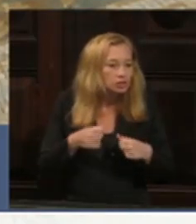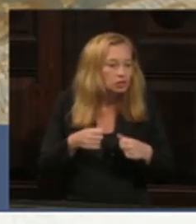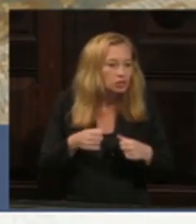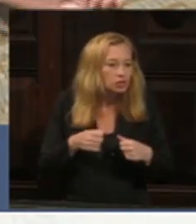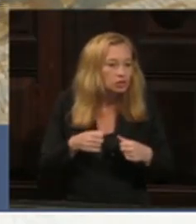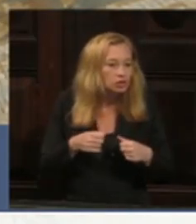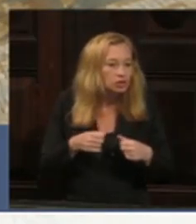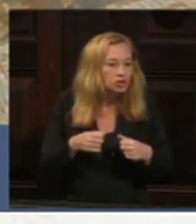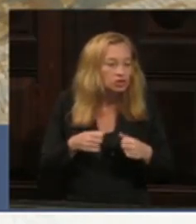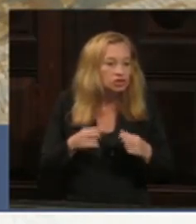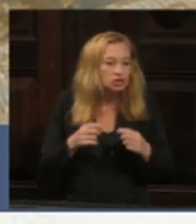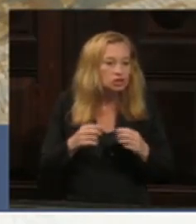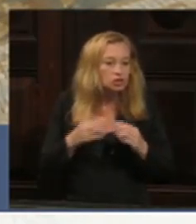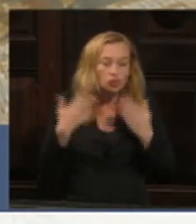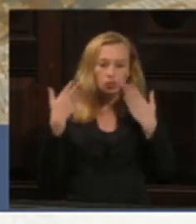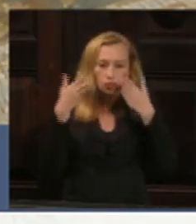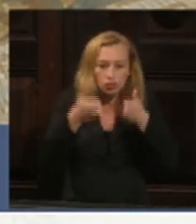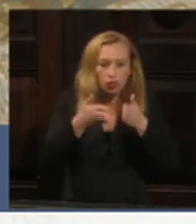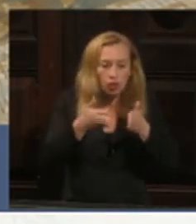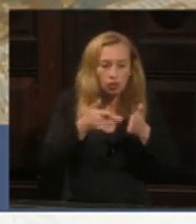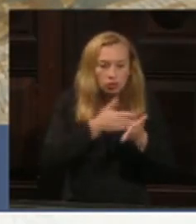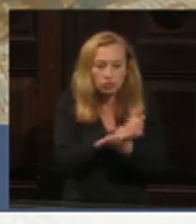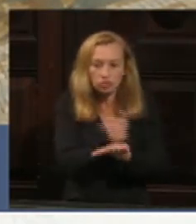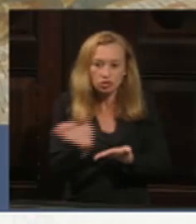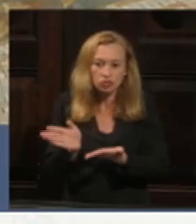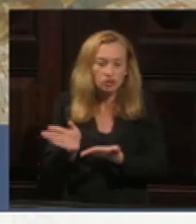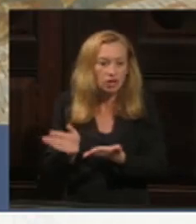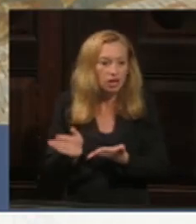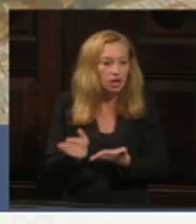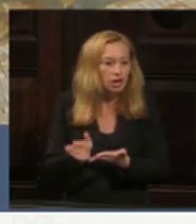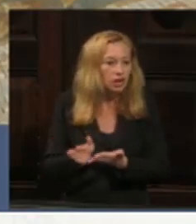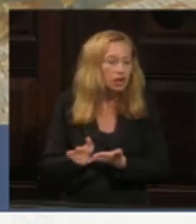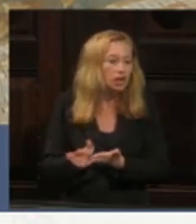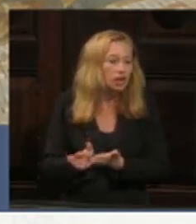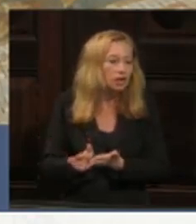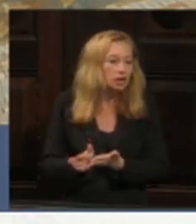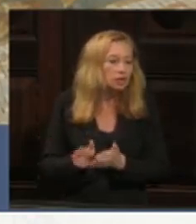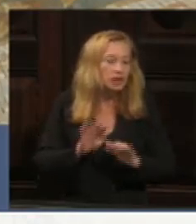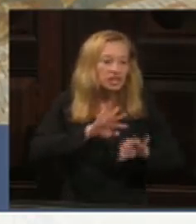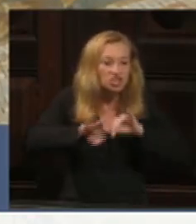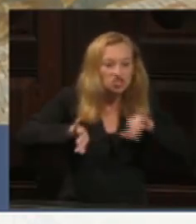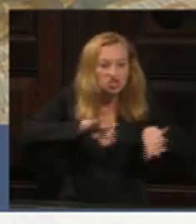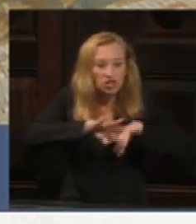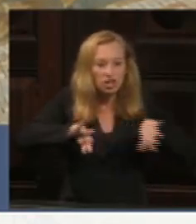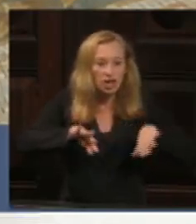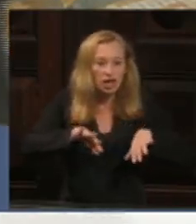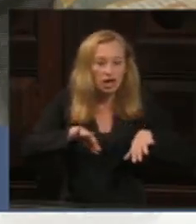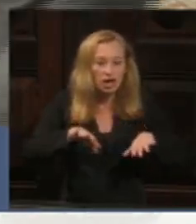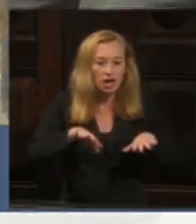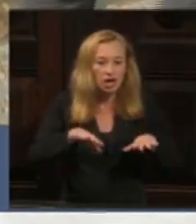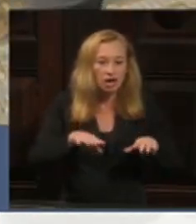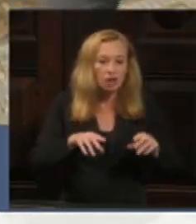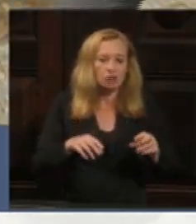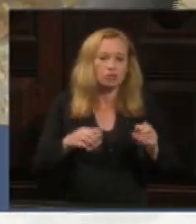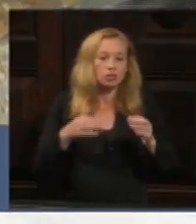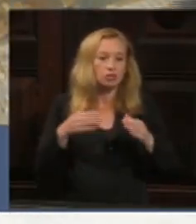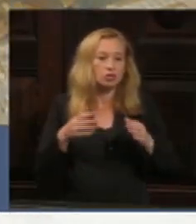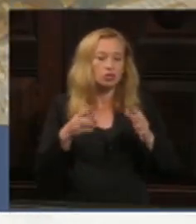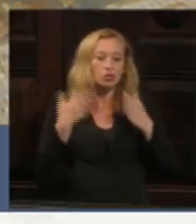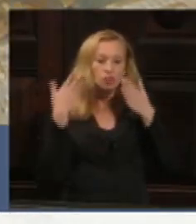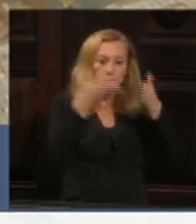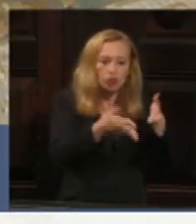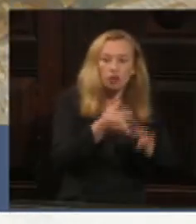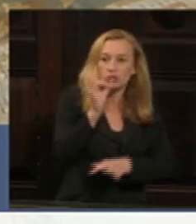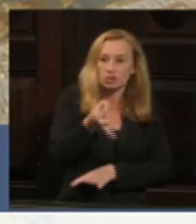da direção, porque ela recebeu também informação errada, para poder tirar o rumo das investigações. Então teve trabalho dentro